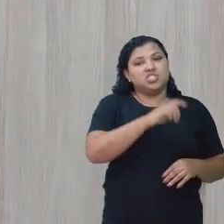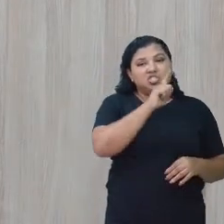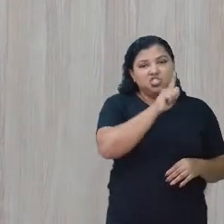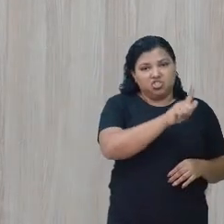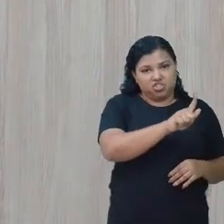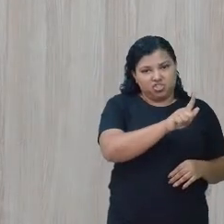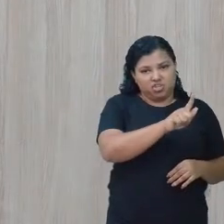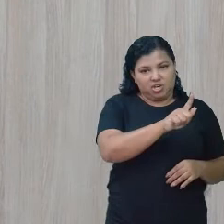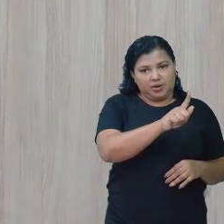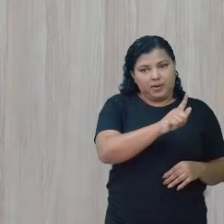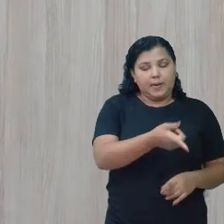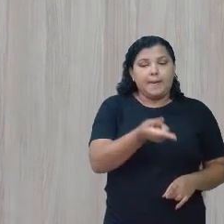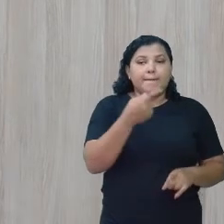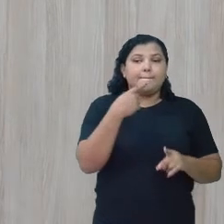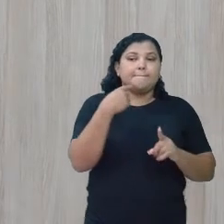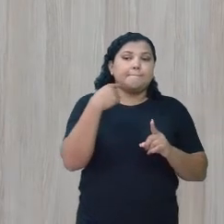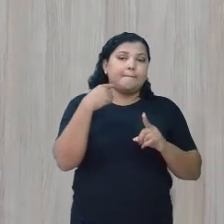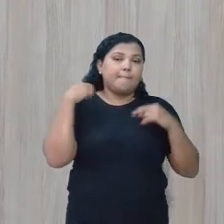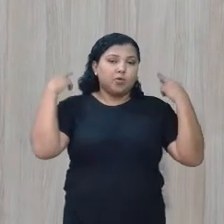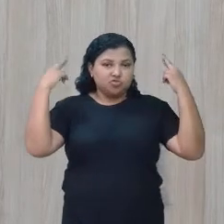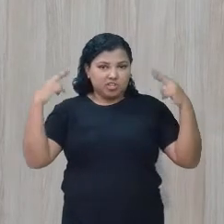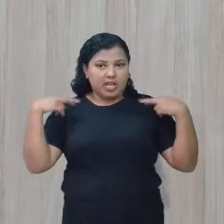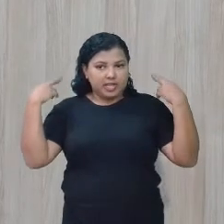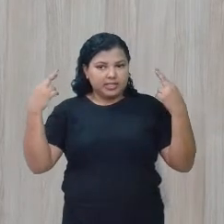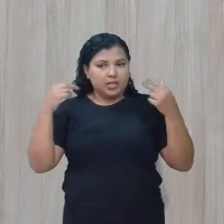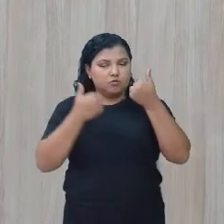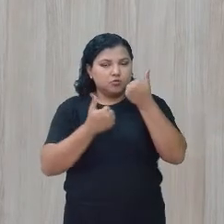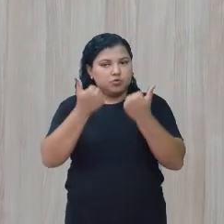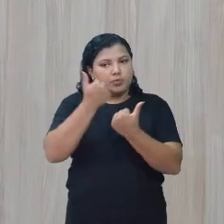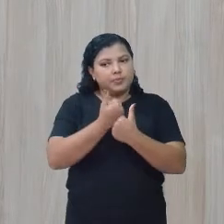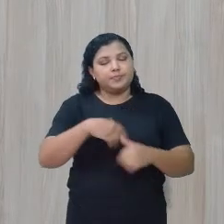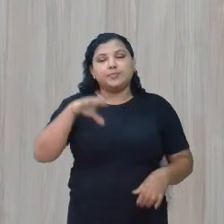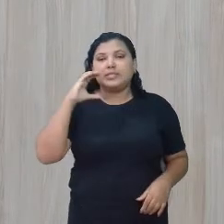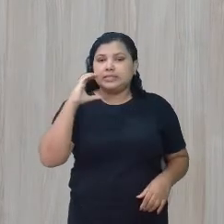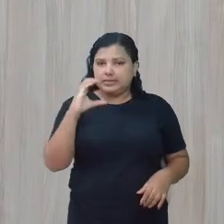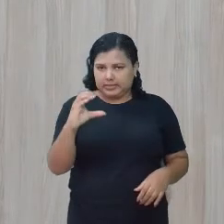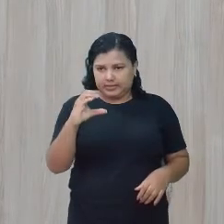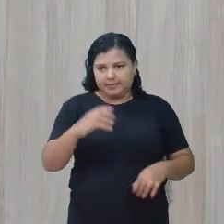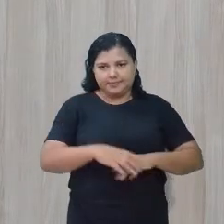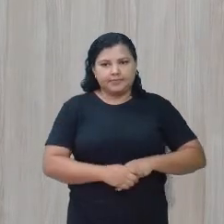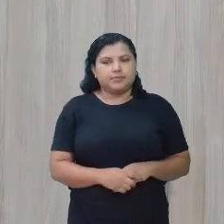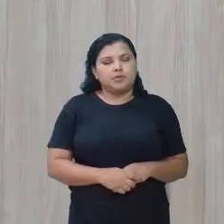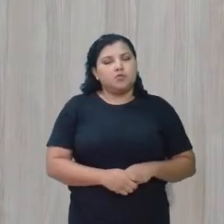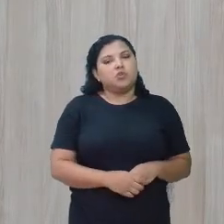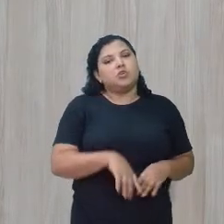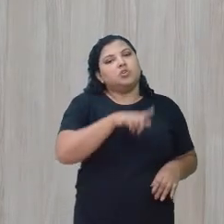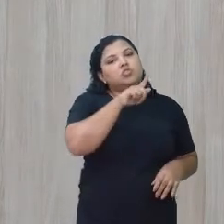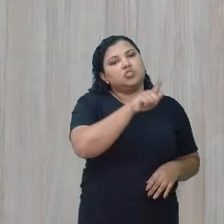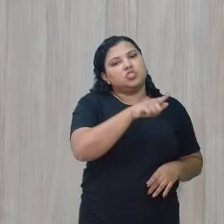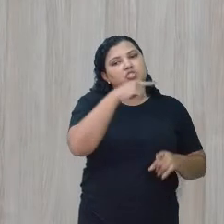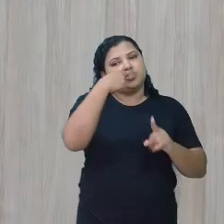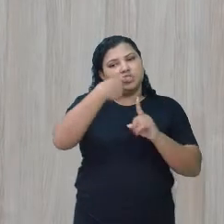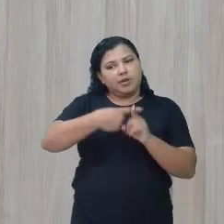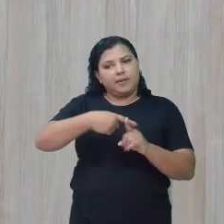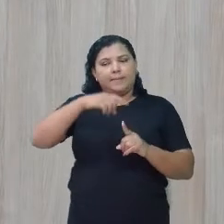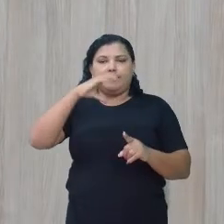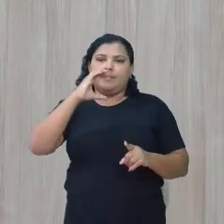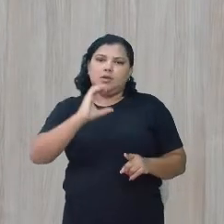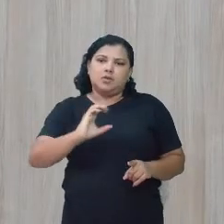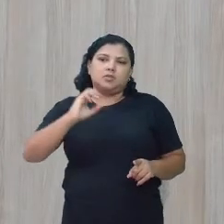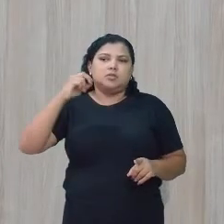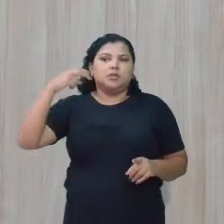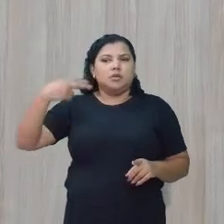chamar de G, certo? E a quantidade de carneiros eu vou chamar de C. Então, se eu somo aí, ó,